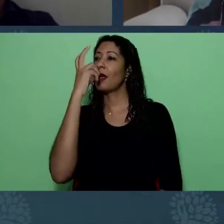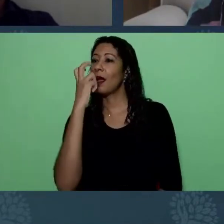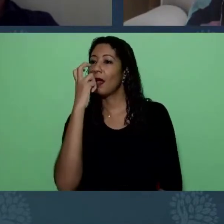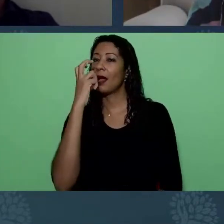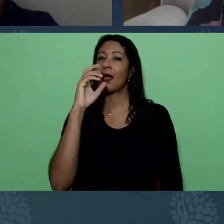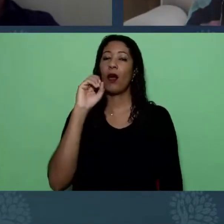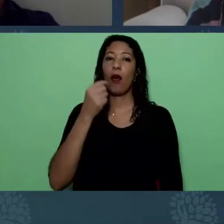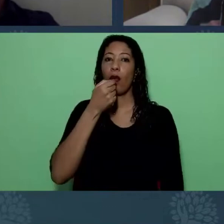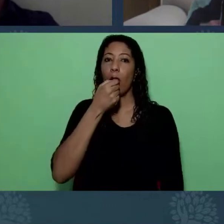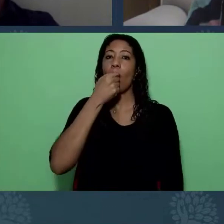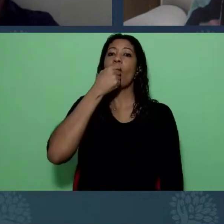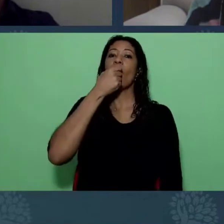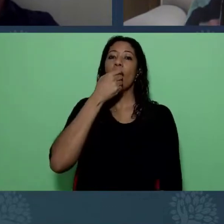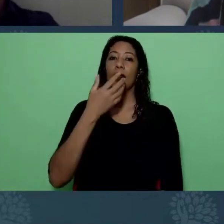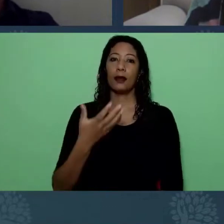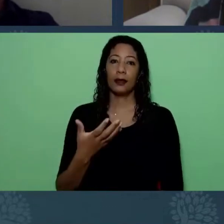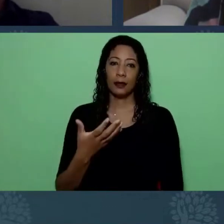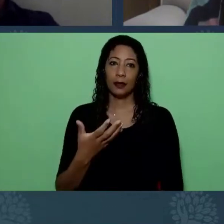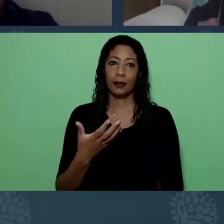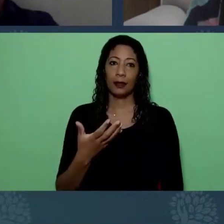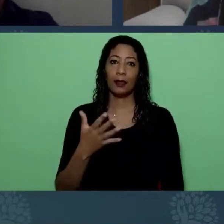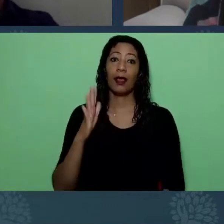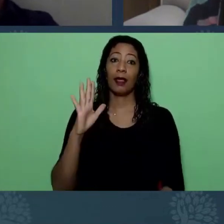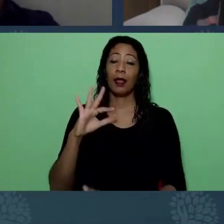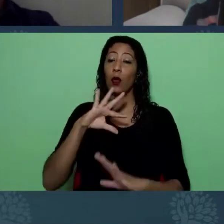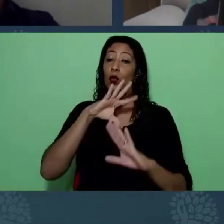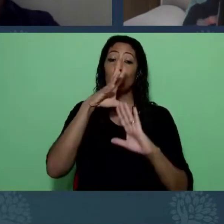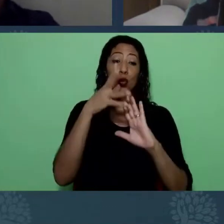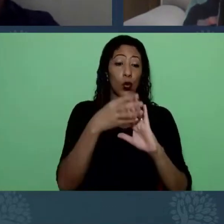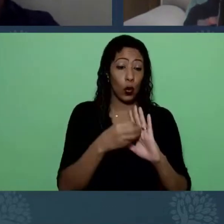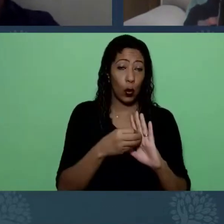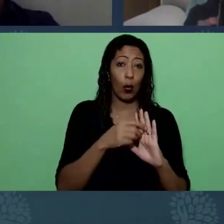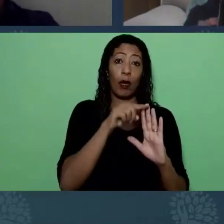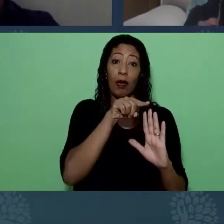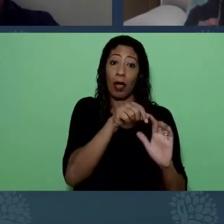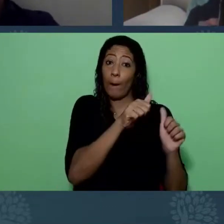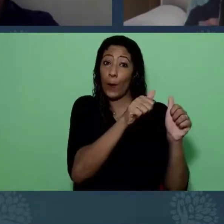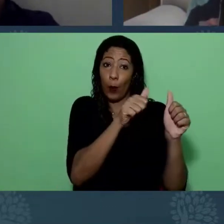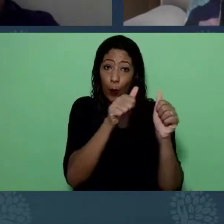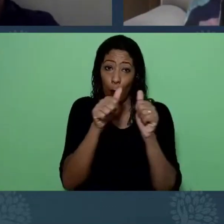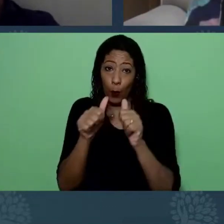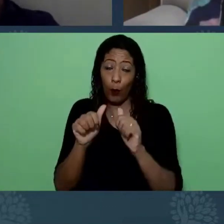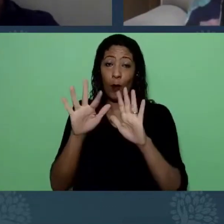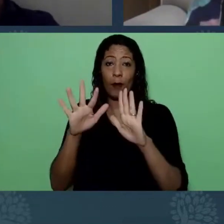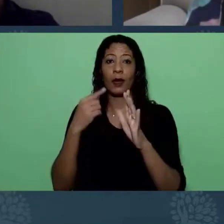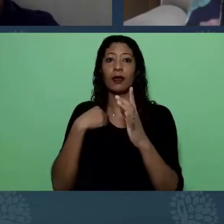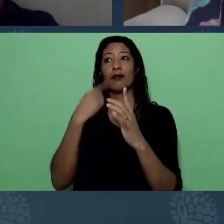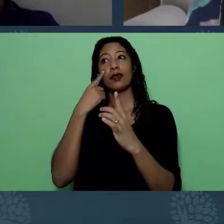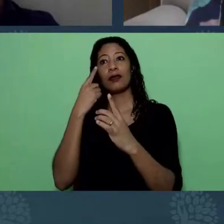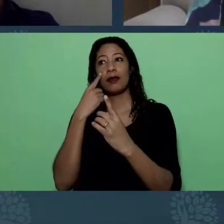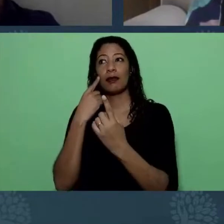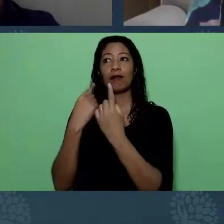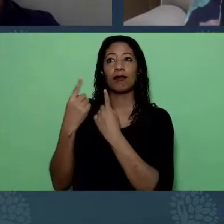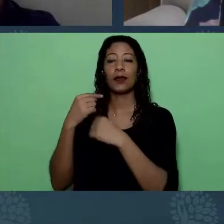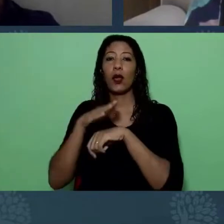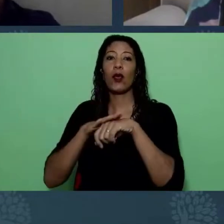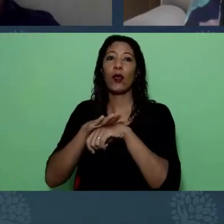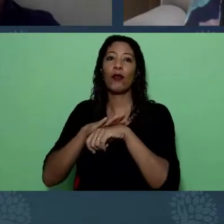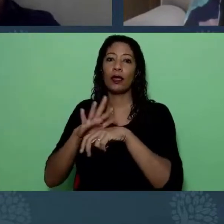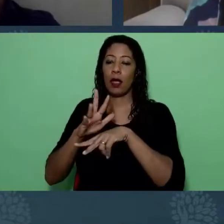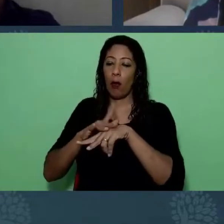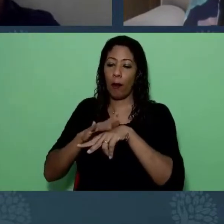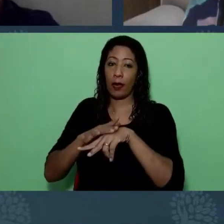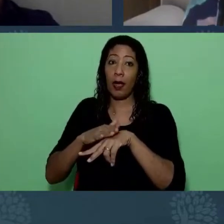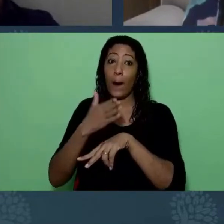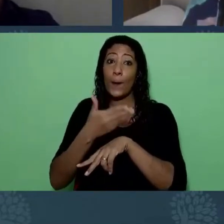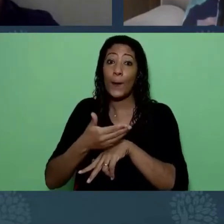pó seco. Então, na verdade, todas as formas são eficazes, só preciso discutir aí, o médico discutir com o seu paciente qual é o